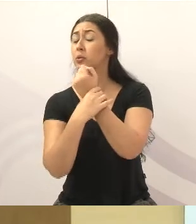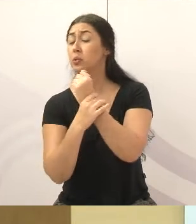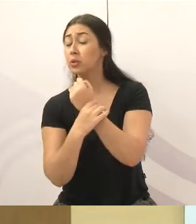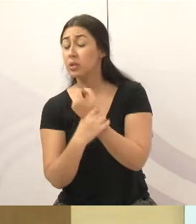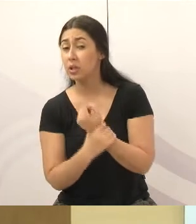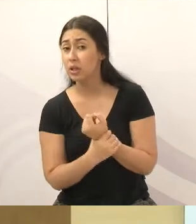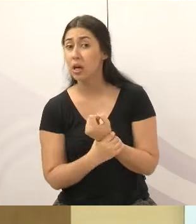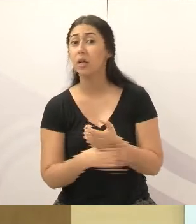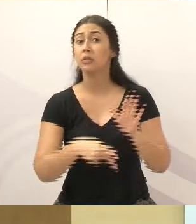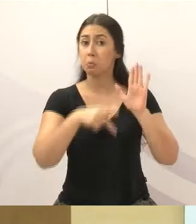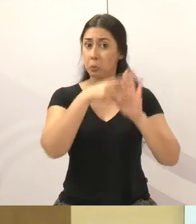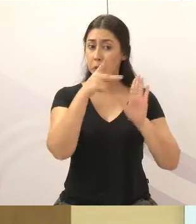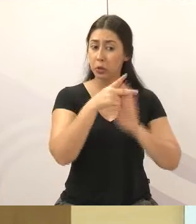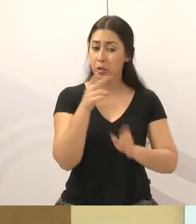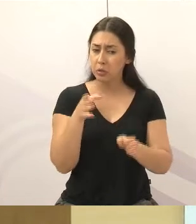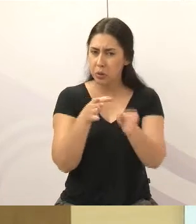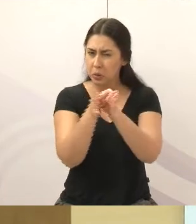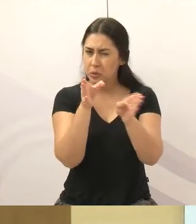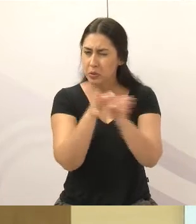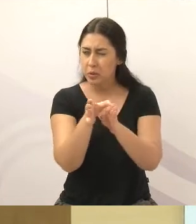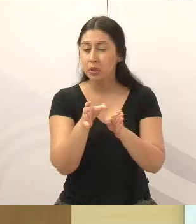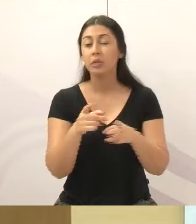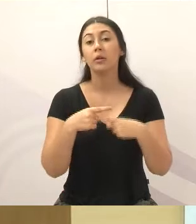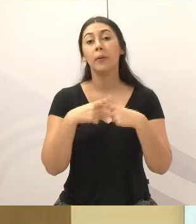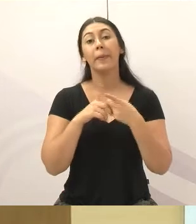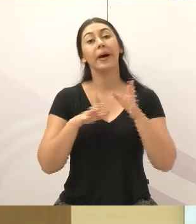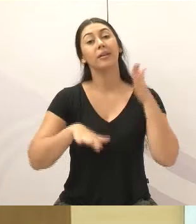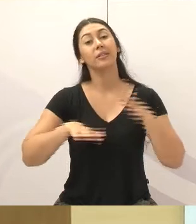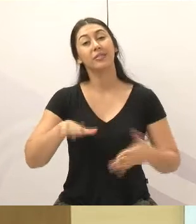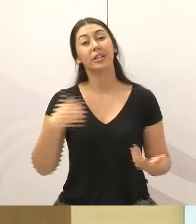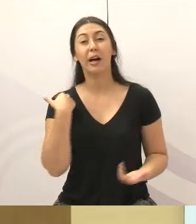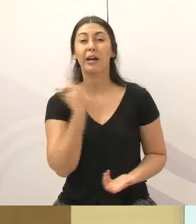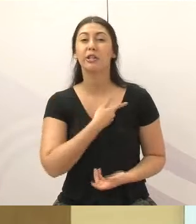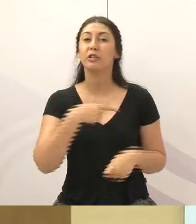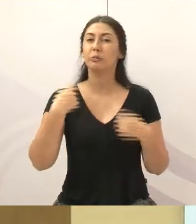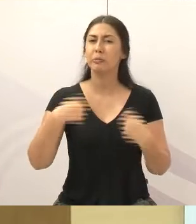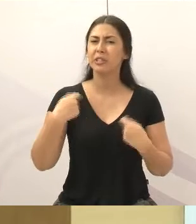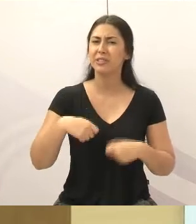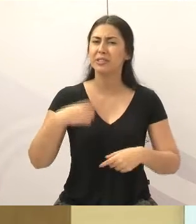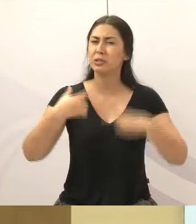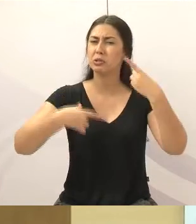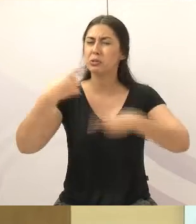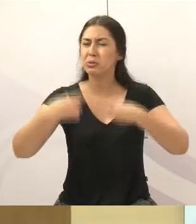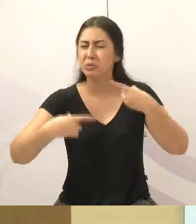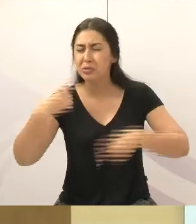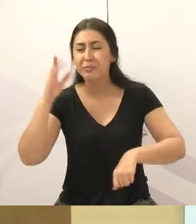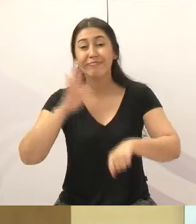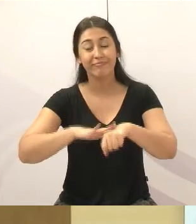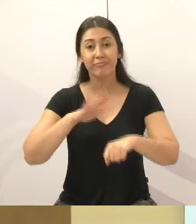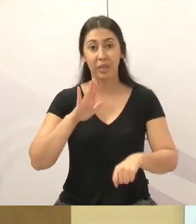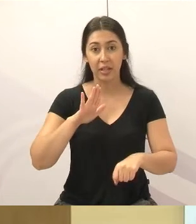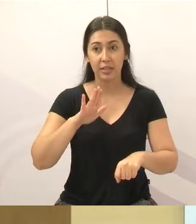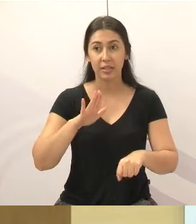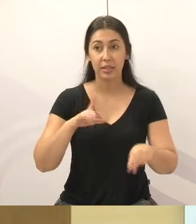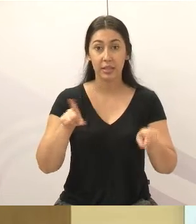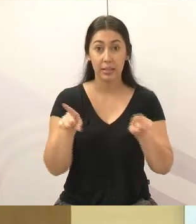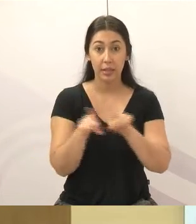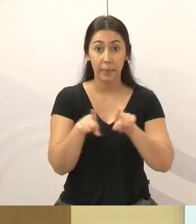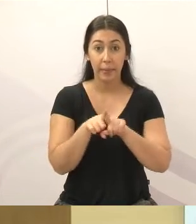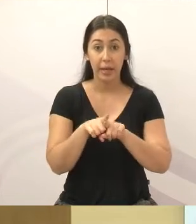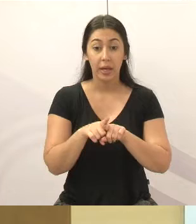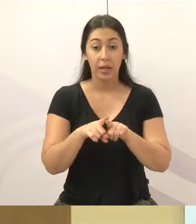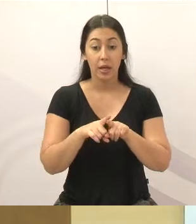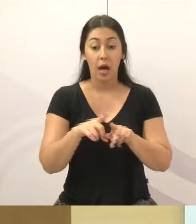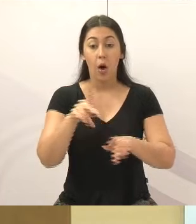projeto está indicando esse caminho, mas talvez mereça a gente fazer mais uma discussão mais ampliada, inclusive com a própria